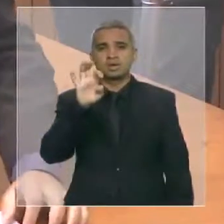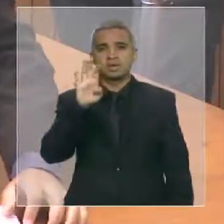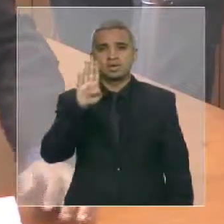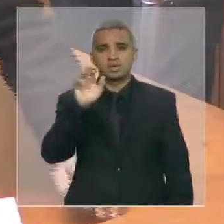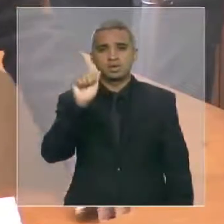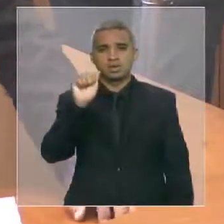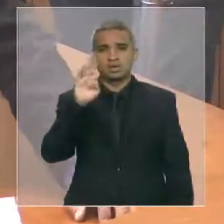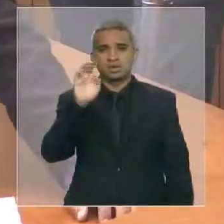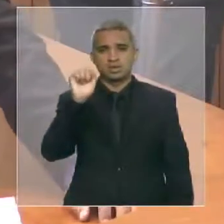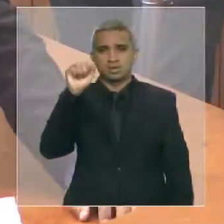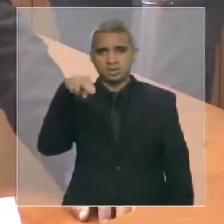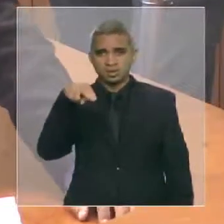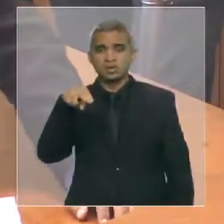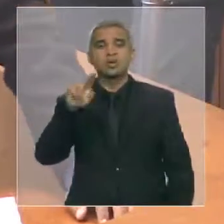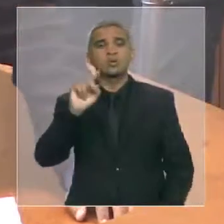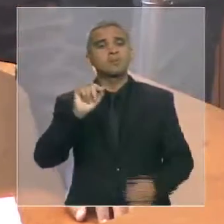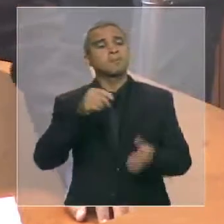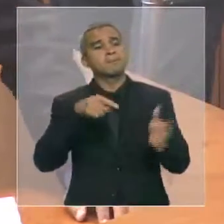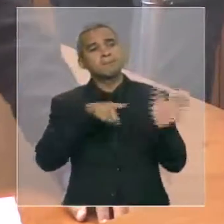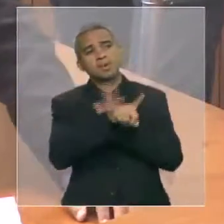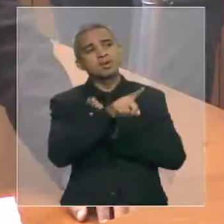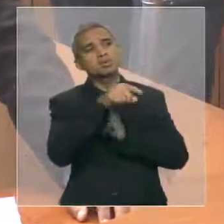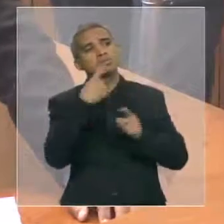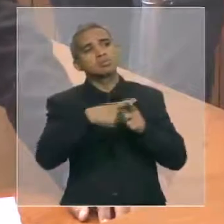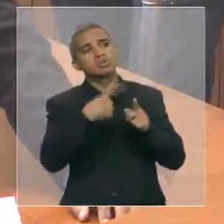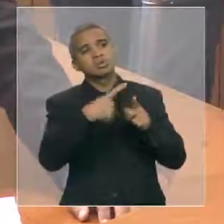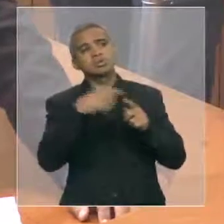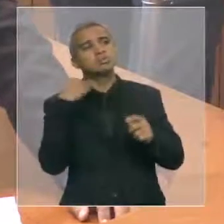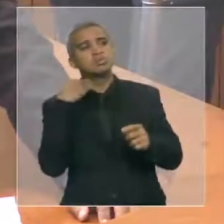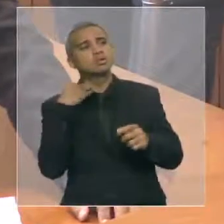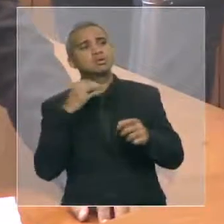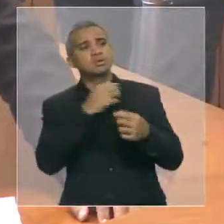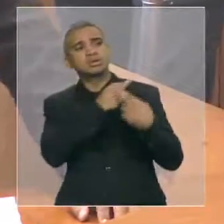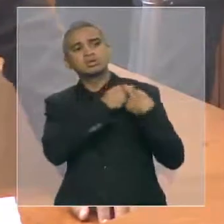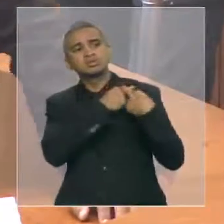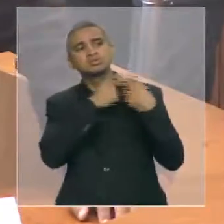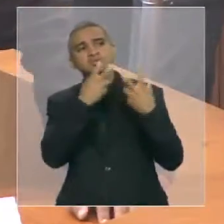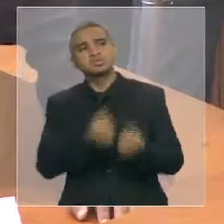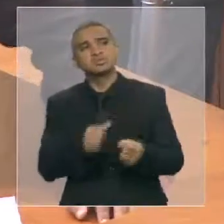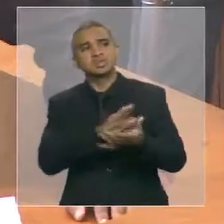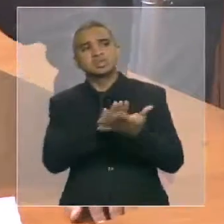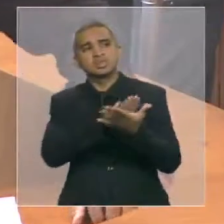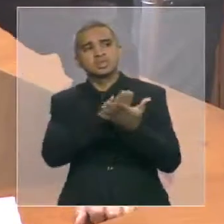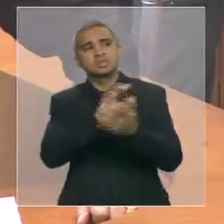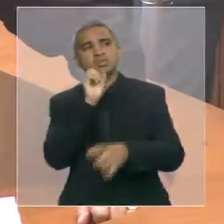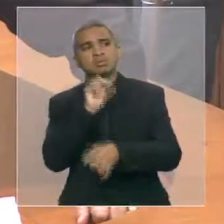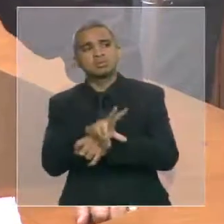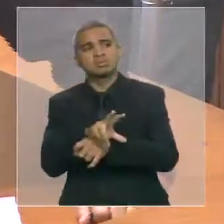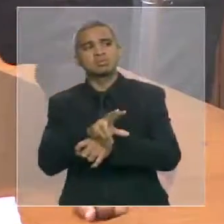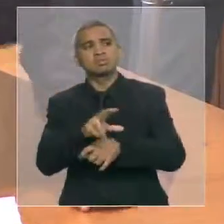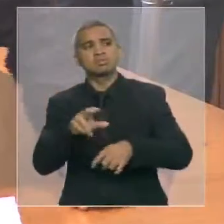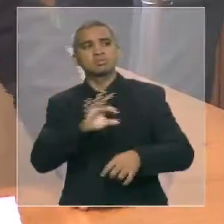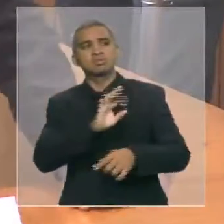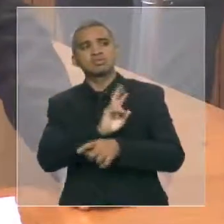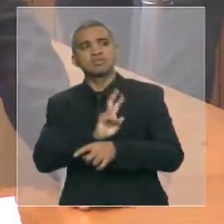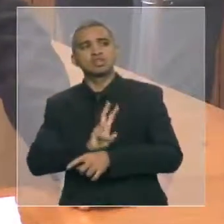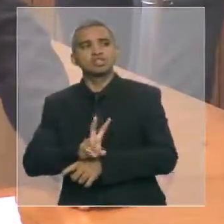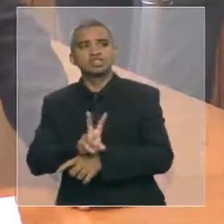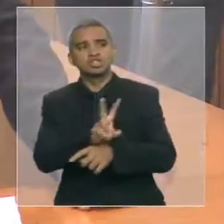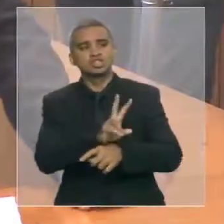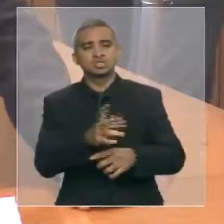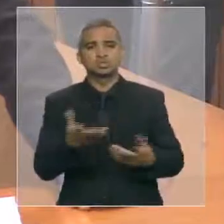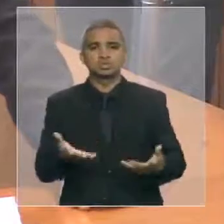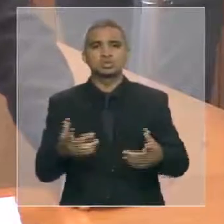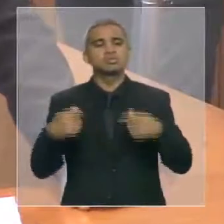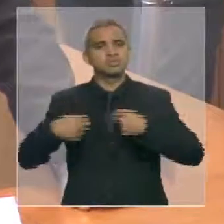dos bancos, porque esta segurança ela tem que ser compartilhada. Ela tem que ser sim do Estado, mas tem que ser também dos